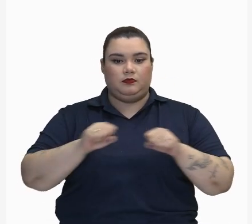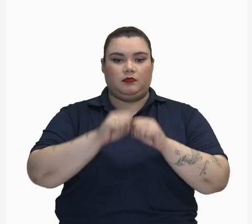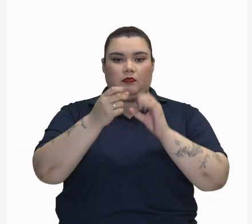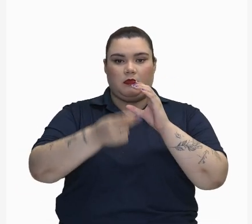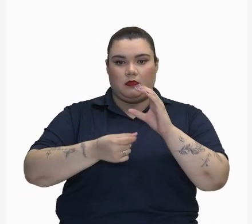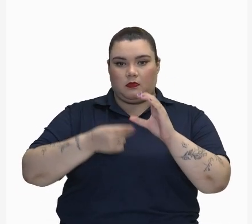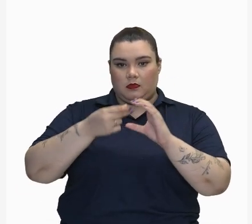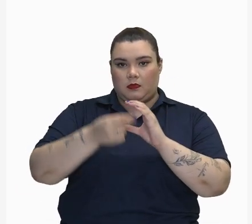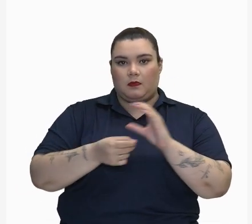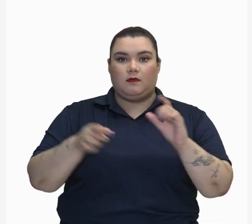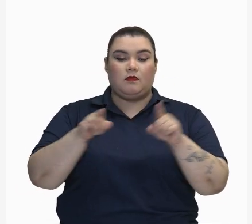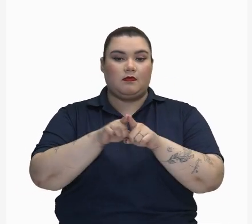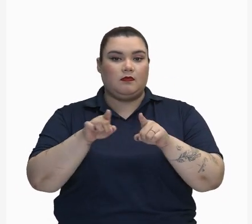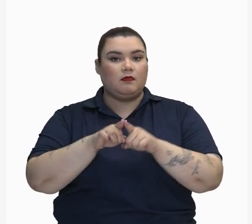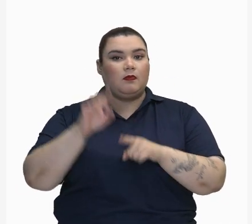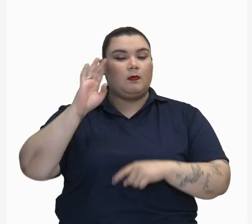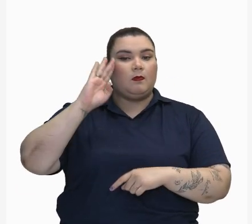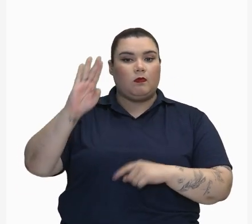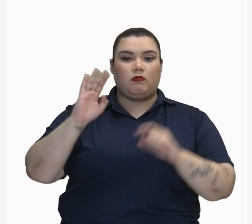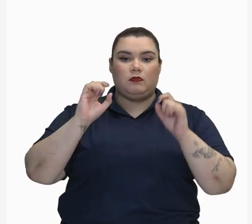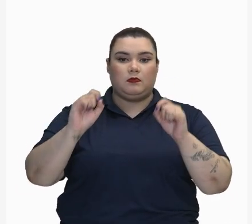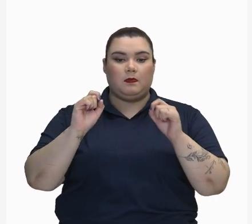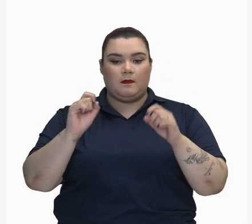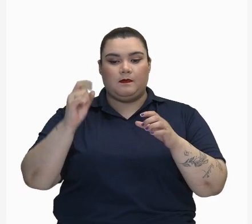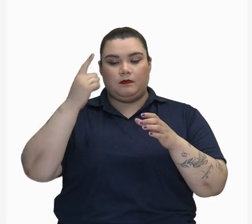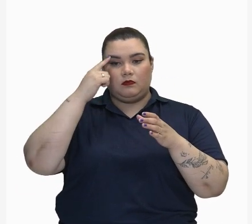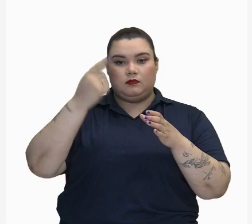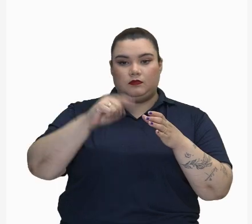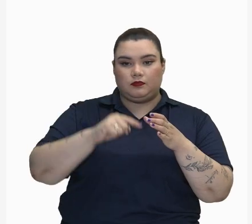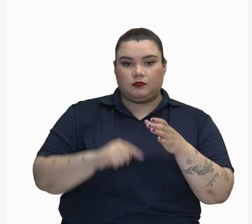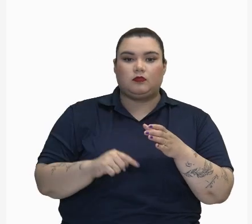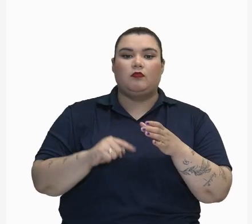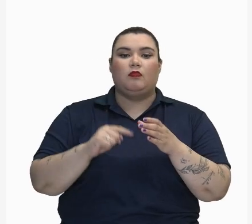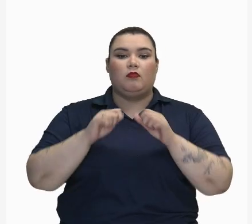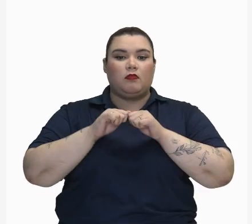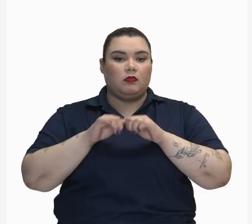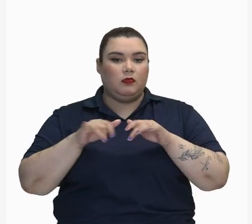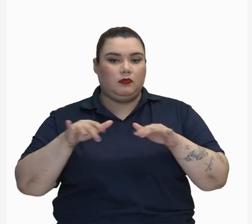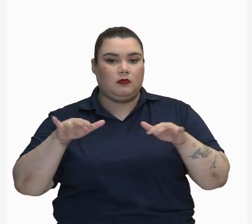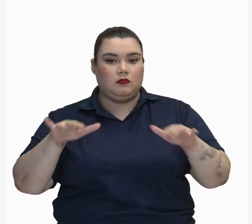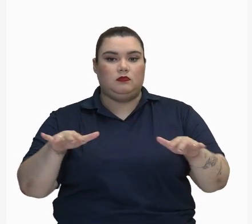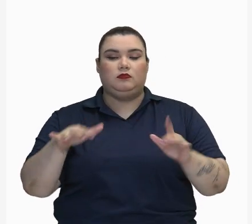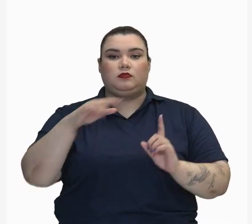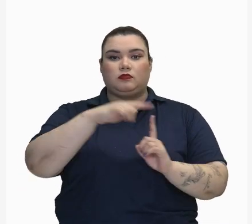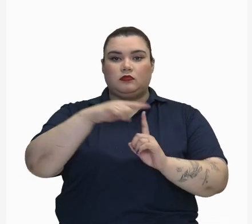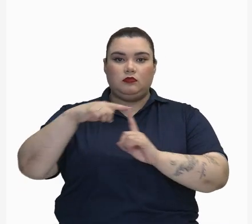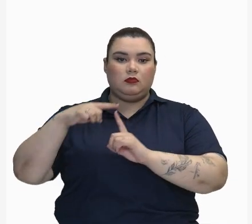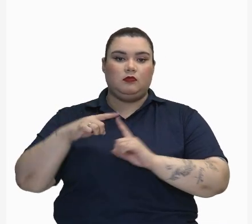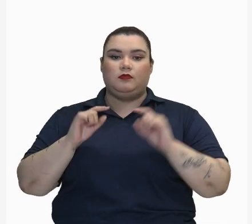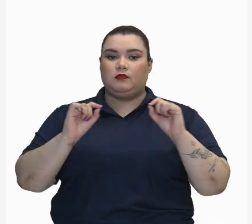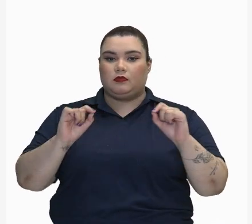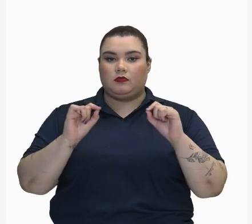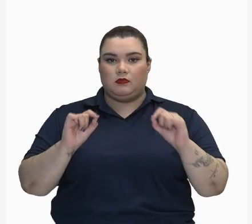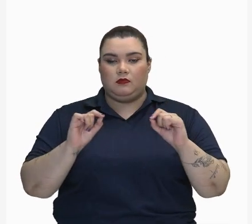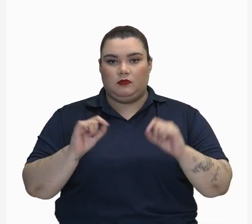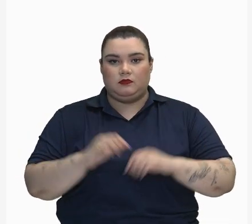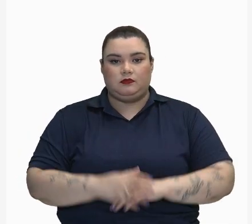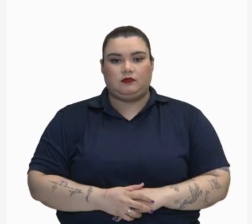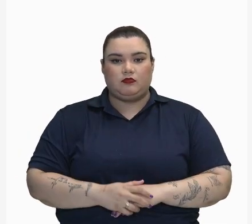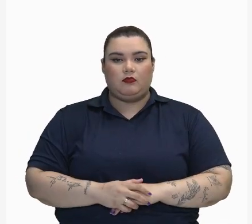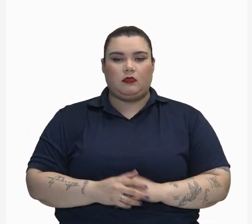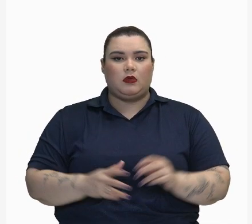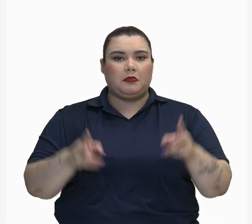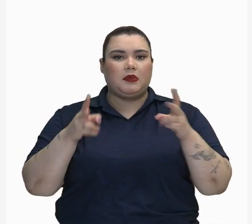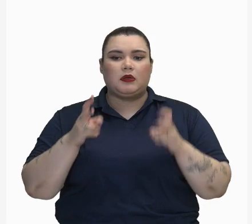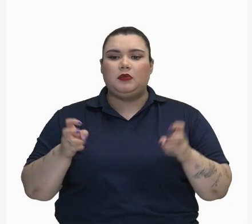e principalmente do aprofundamento e multiplicação das redes. O que a gente está verificando